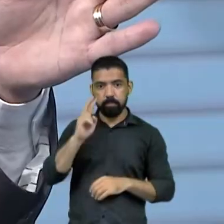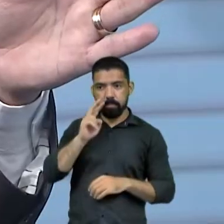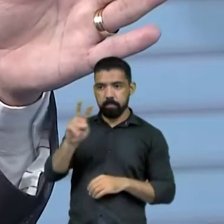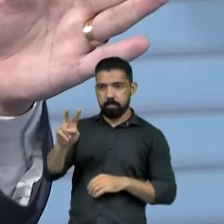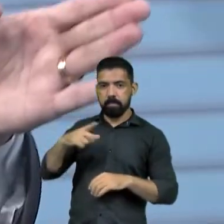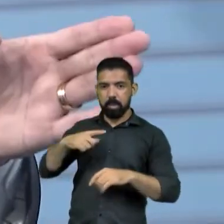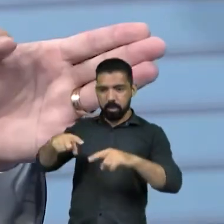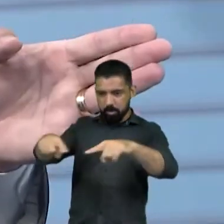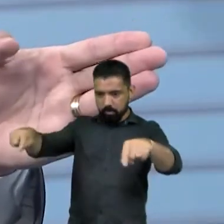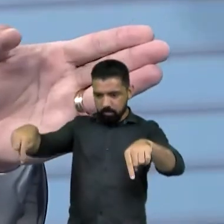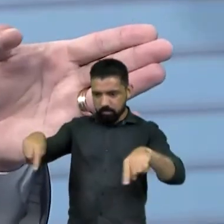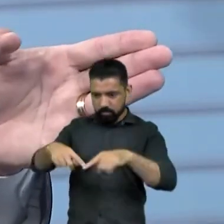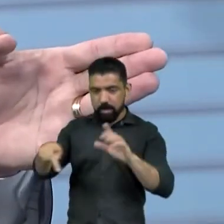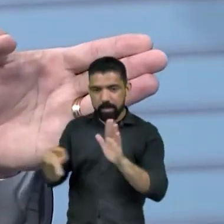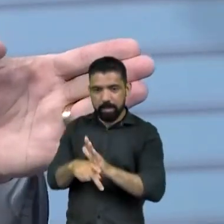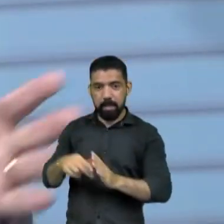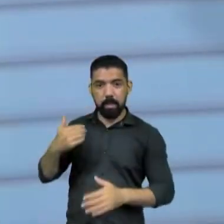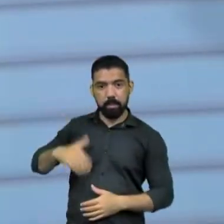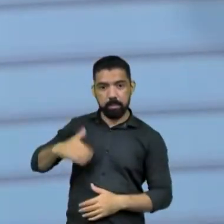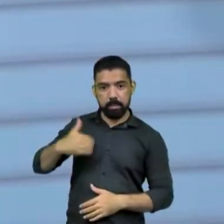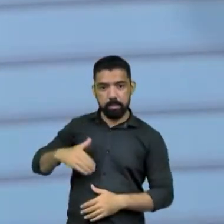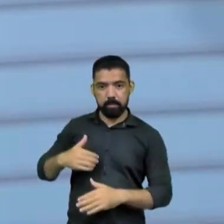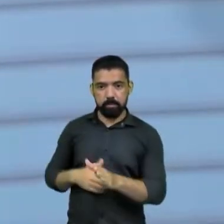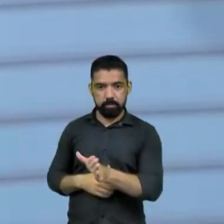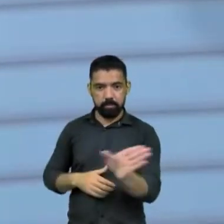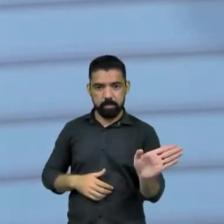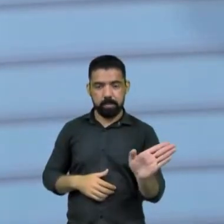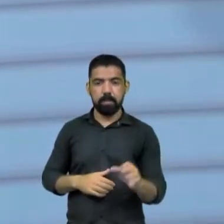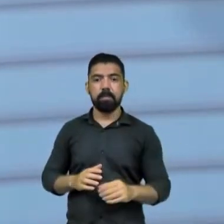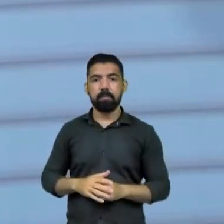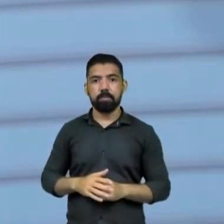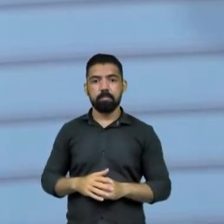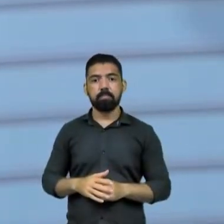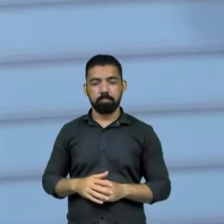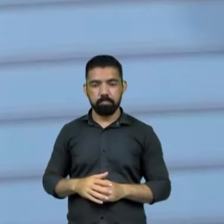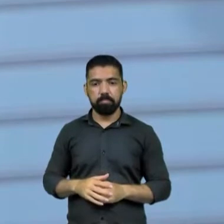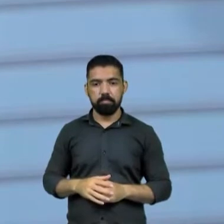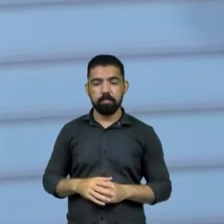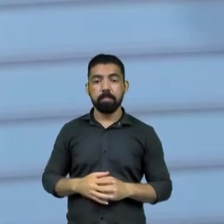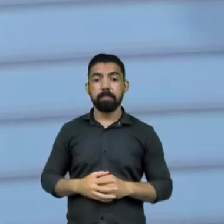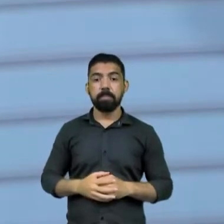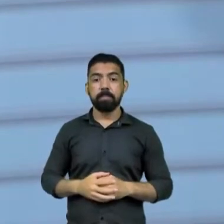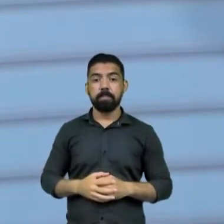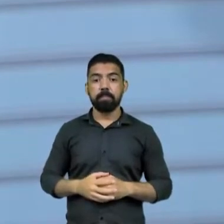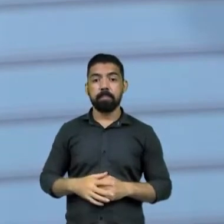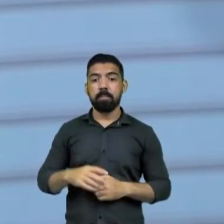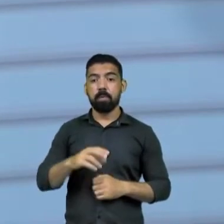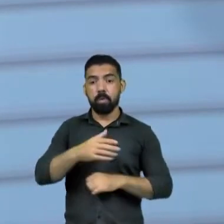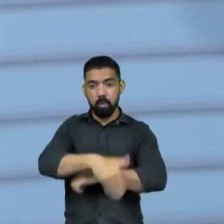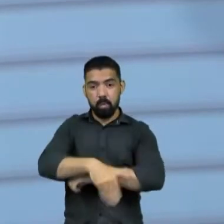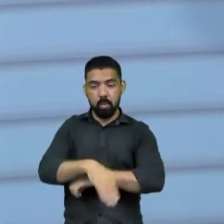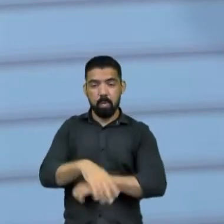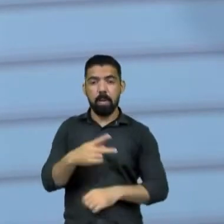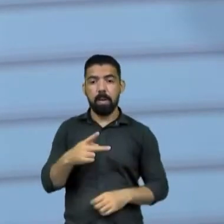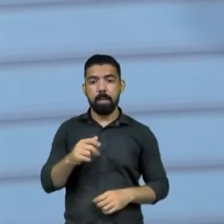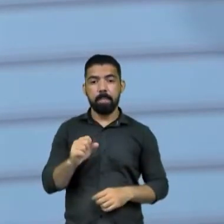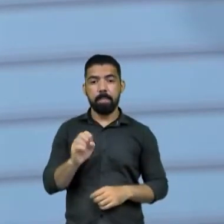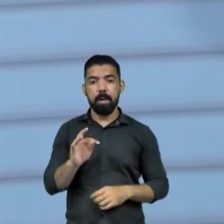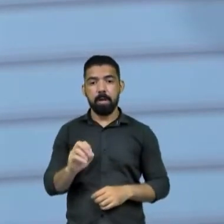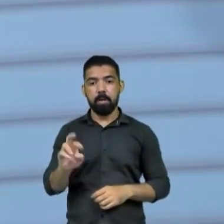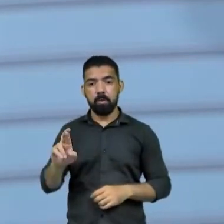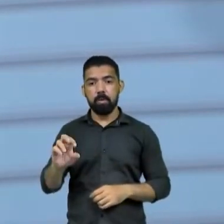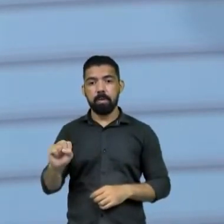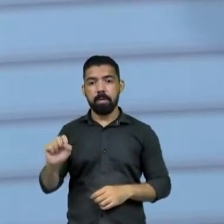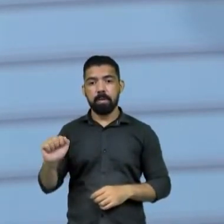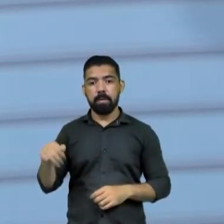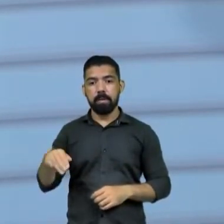do lado esquerdo ce só dobrar direita você tá na minha igreja o quarteirão S Church S Church é Rua Pastor Samuel munguba 732